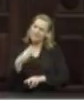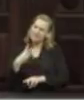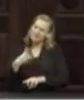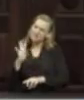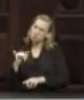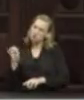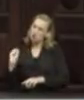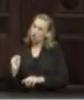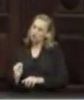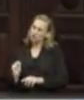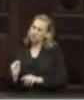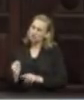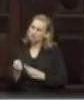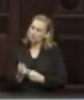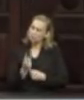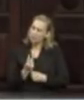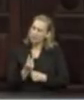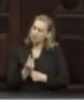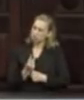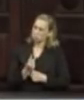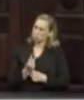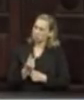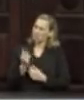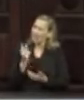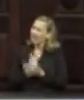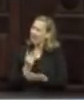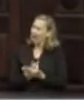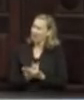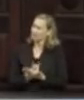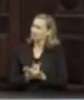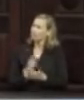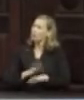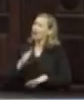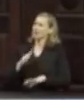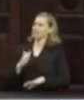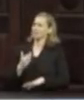são completamente estapafúrdios. E mais do que isso,